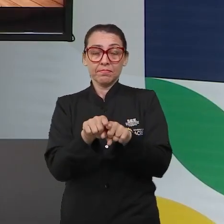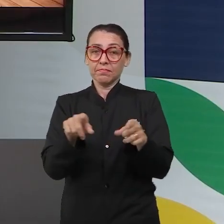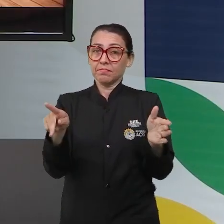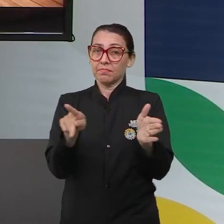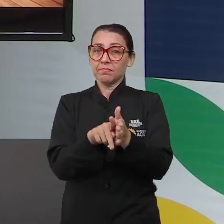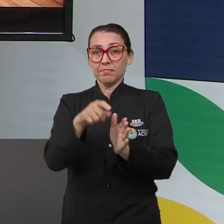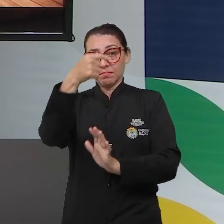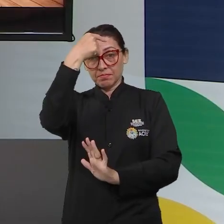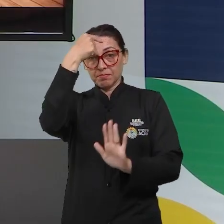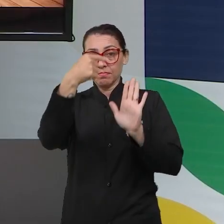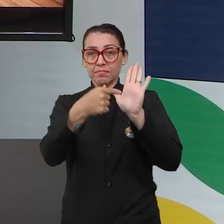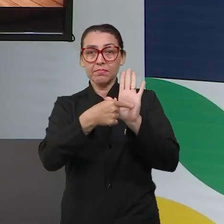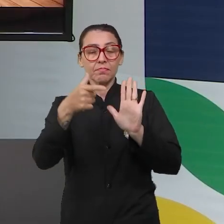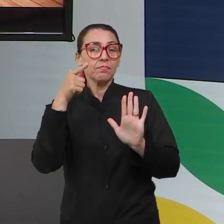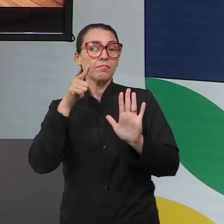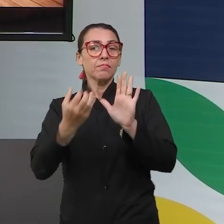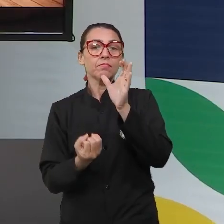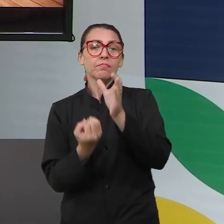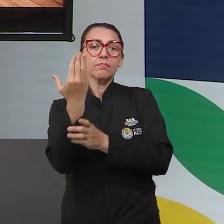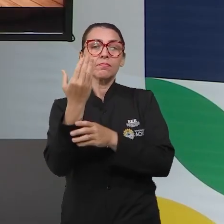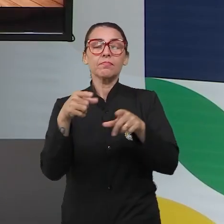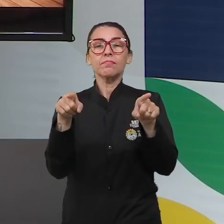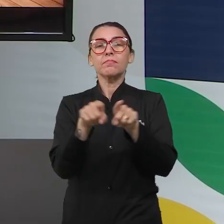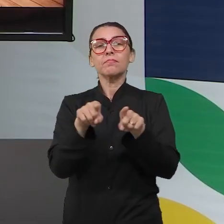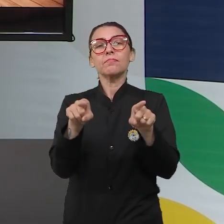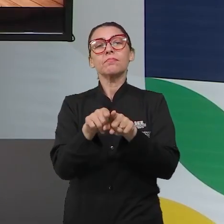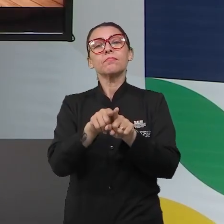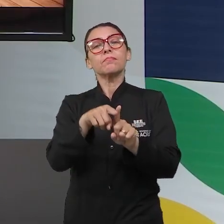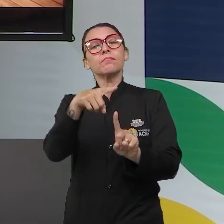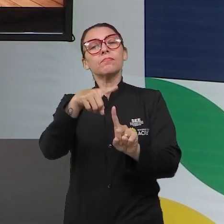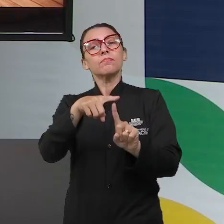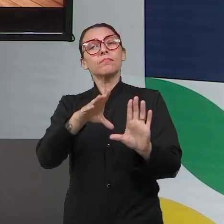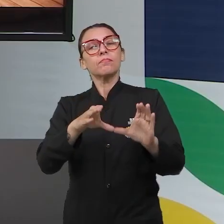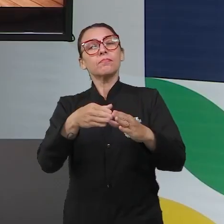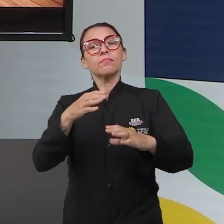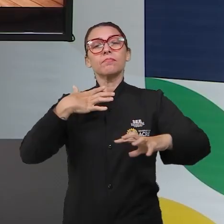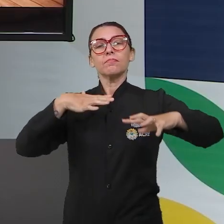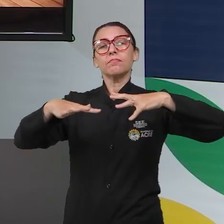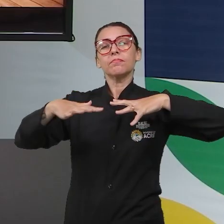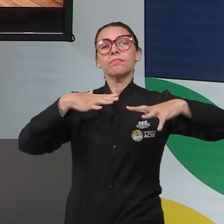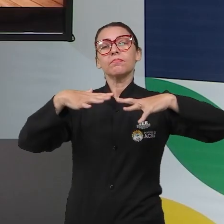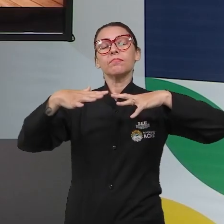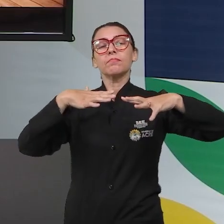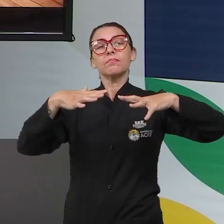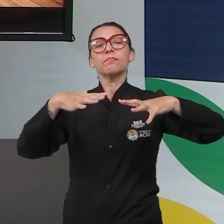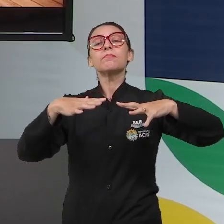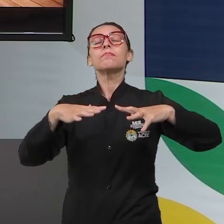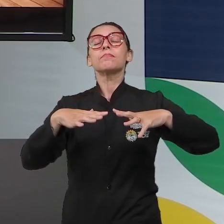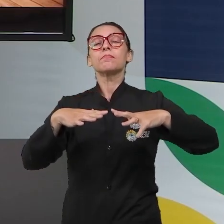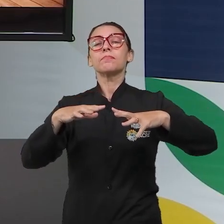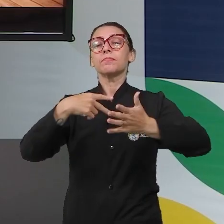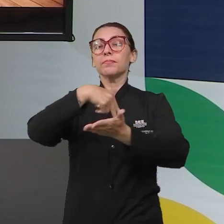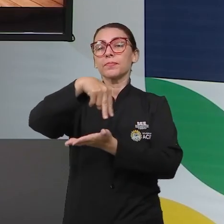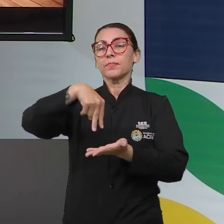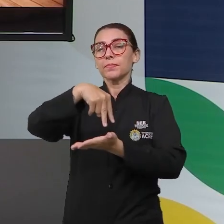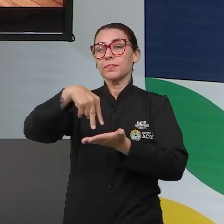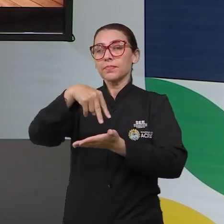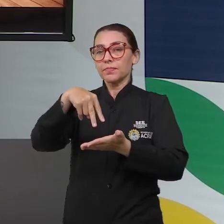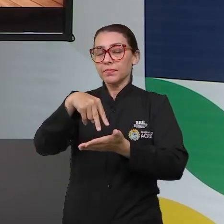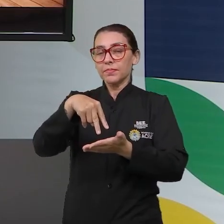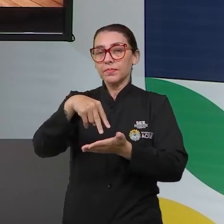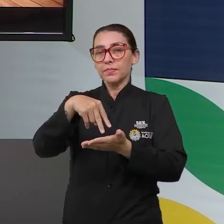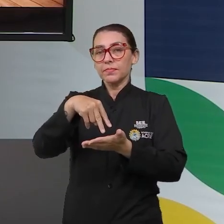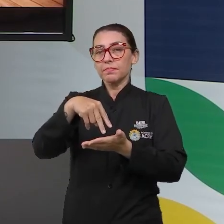própria IA, ela consegue criar também coreografias, criar movimentos, criar efeitos para que a dança